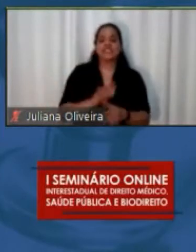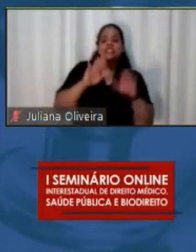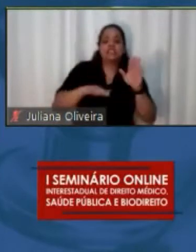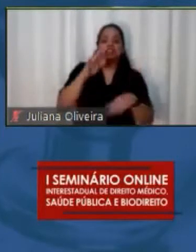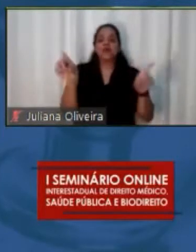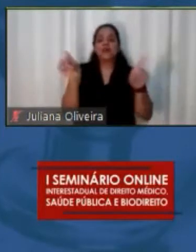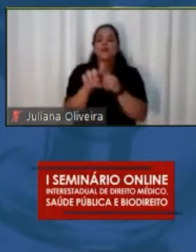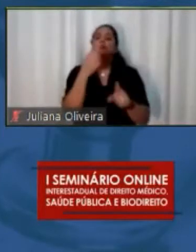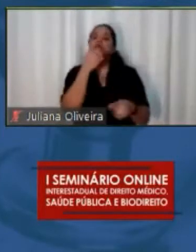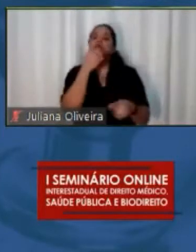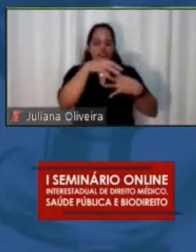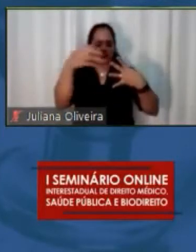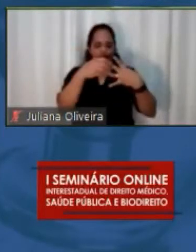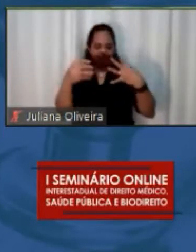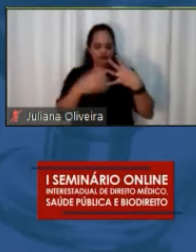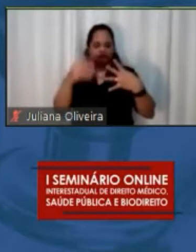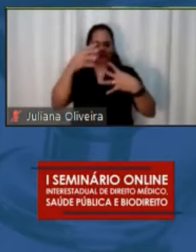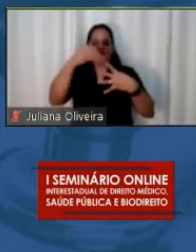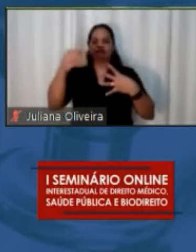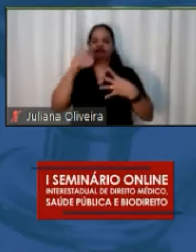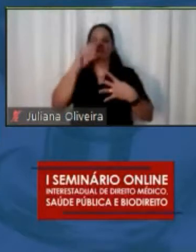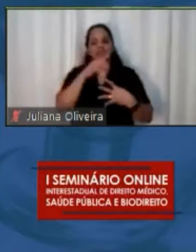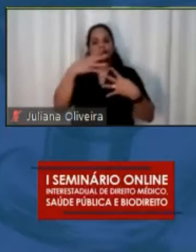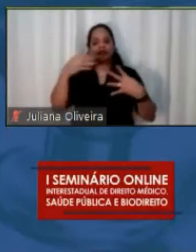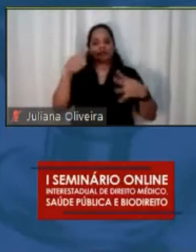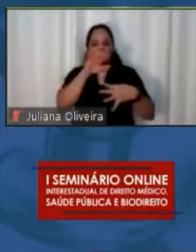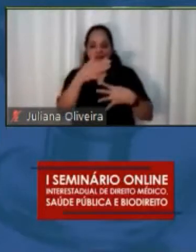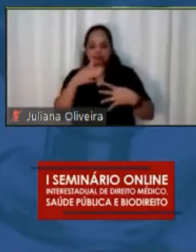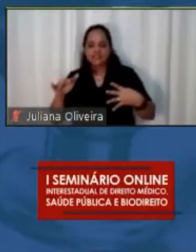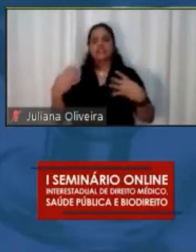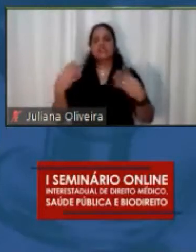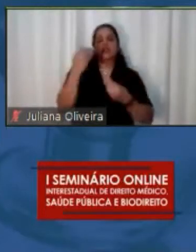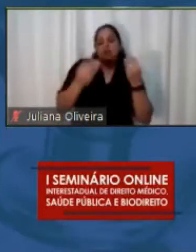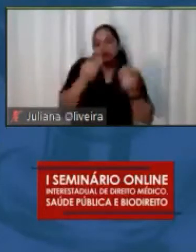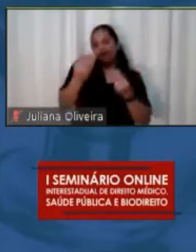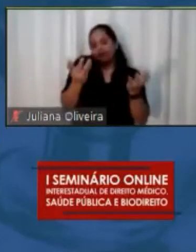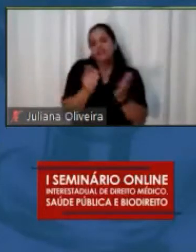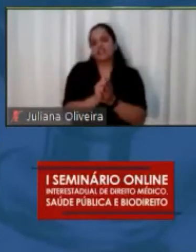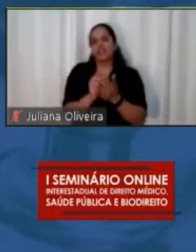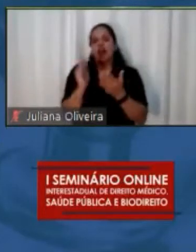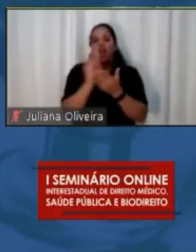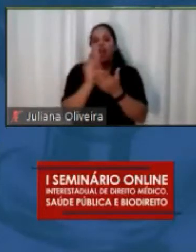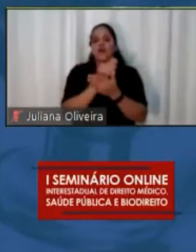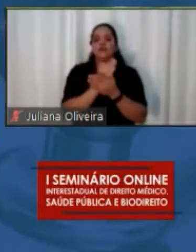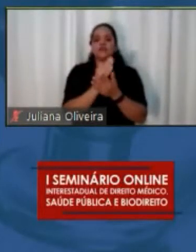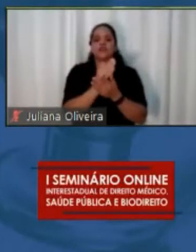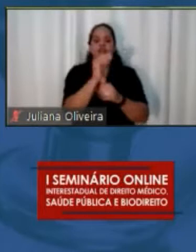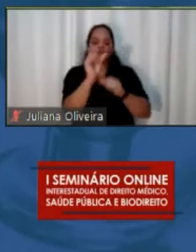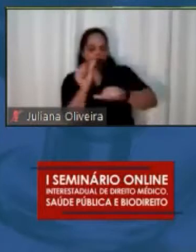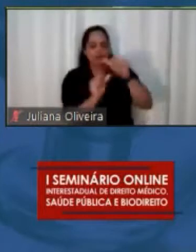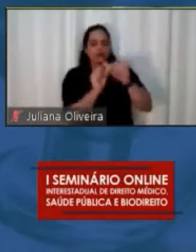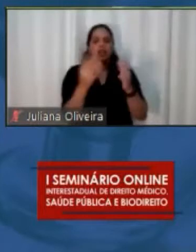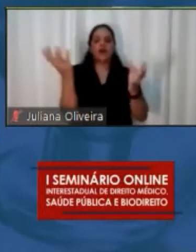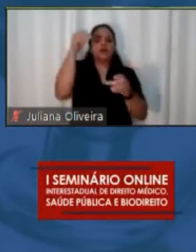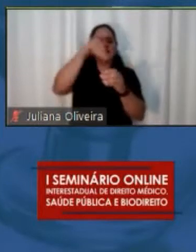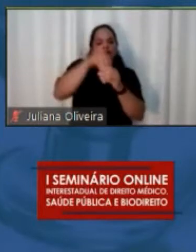sangue, em que, além dos fatores de coagulação, com muitas outras substâncias, um volume muito grande, pode